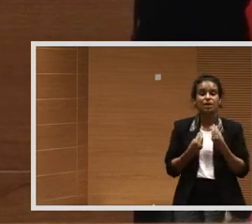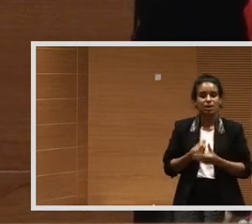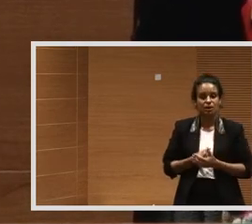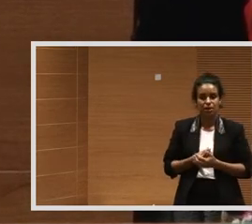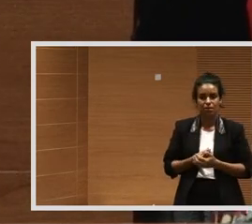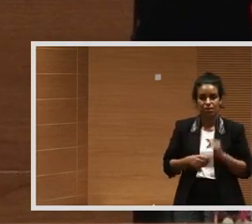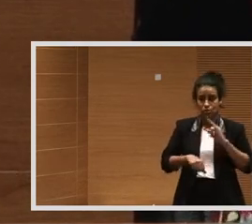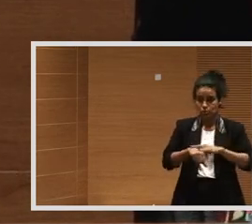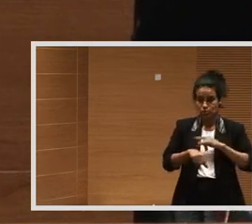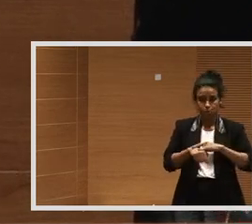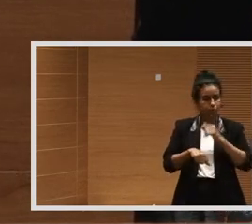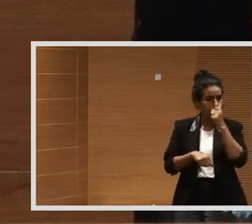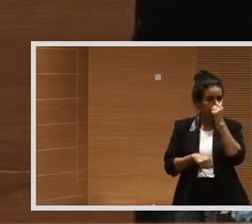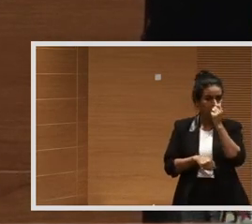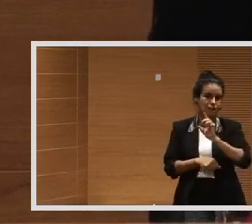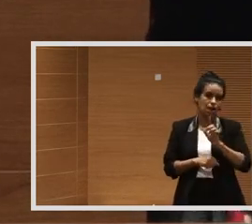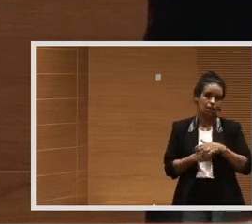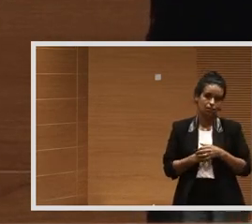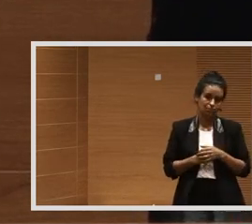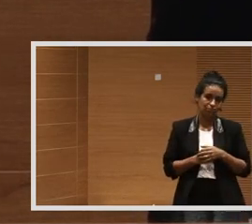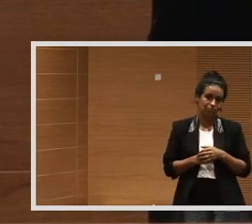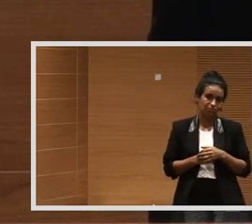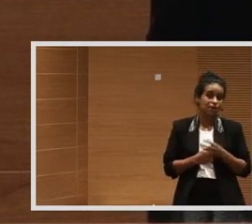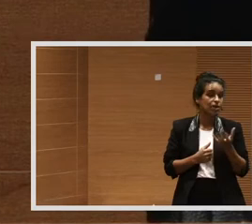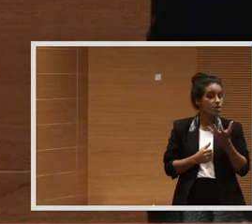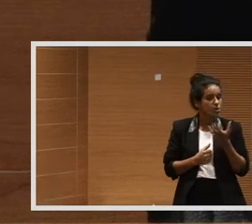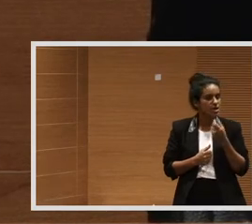eu queria botar essas pessoas em dieta seca.